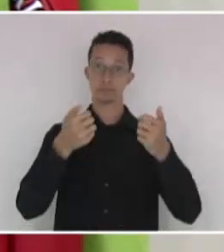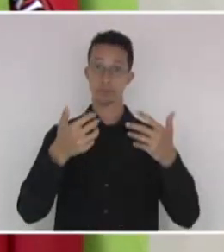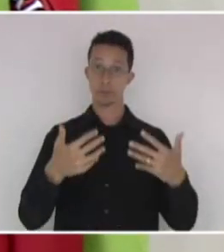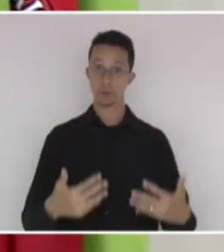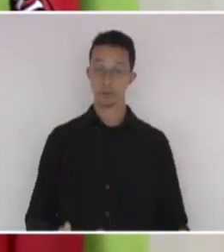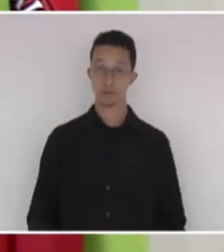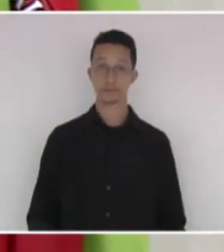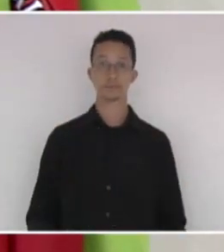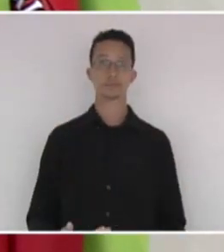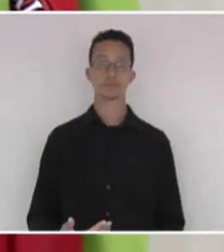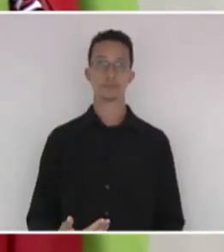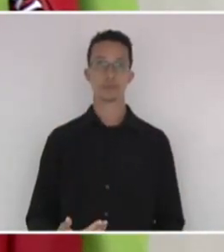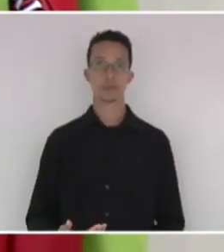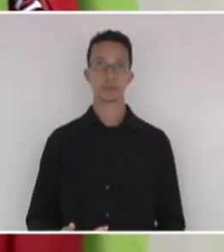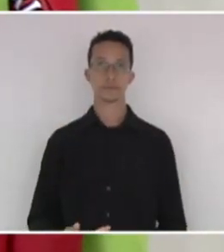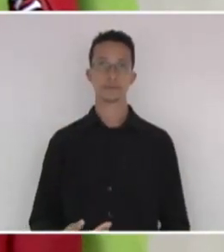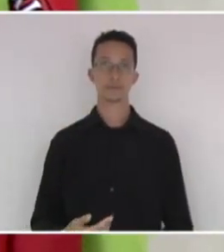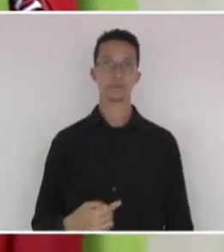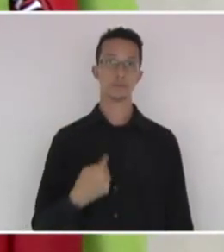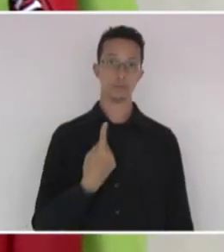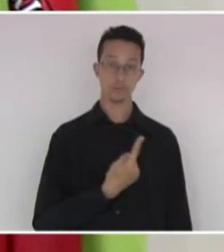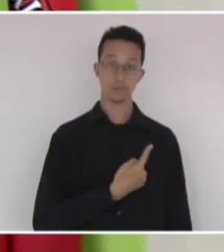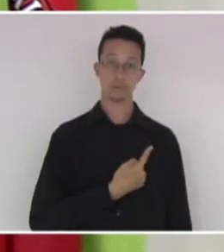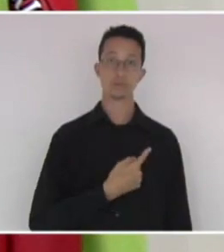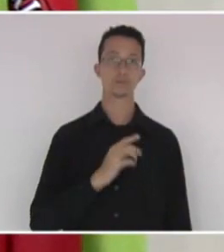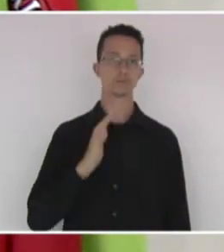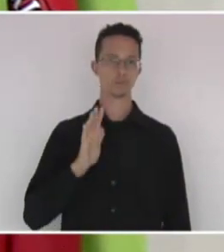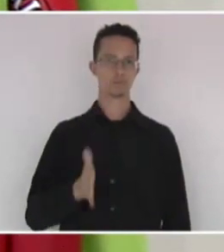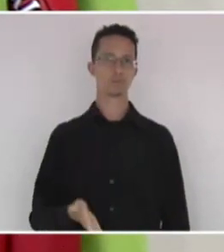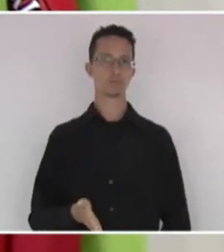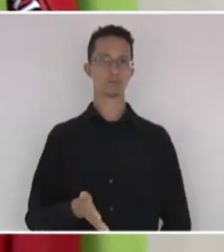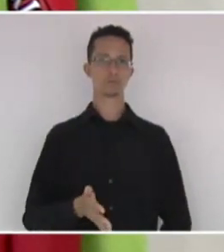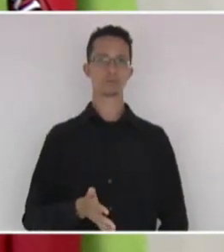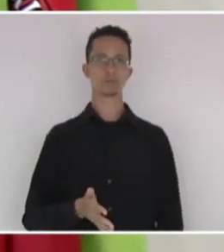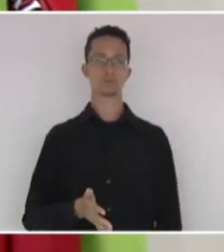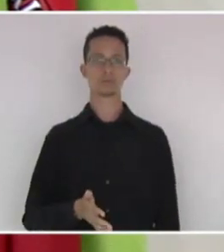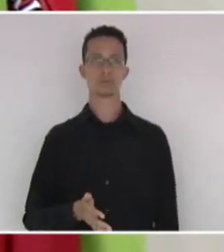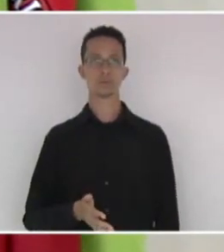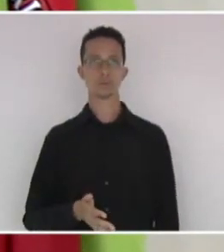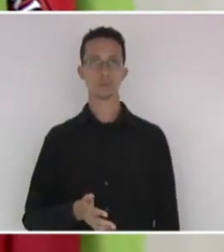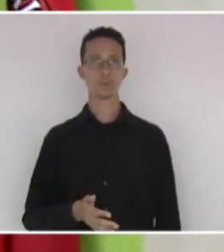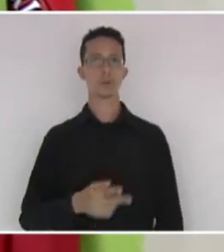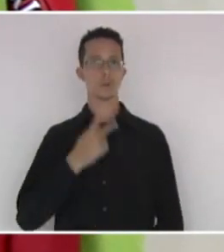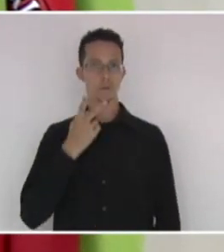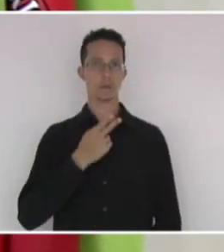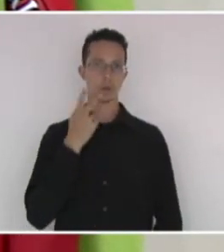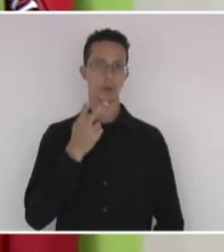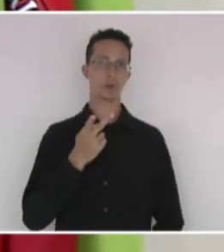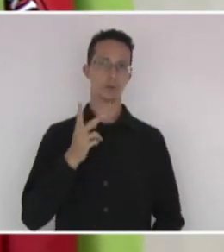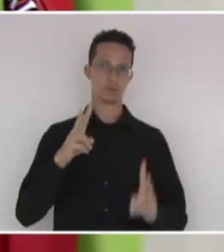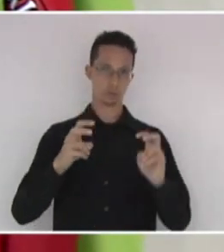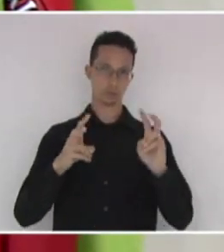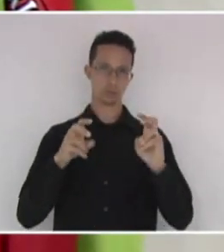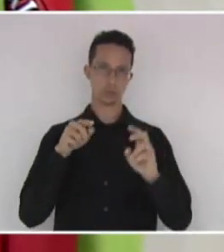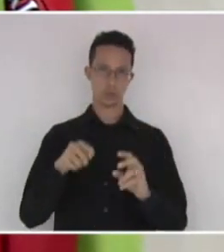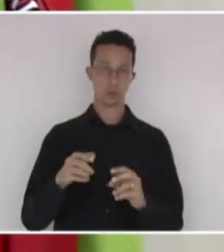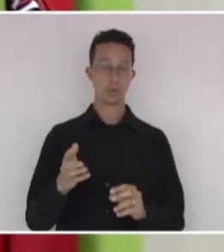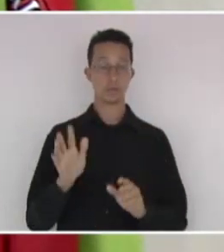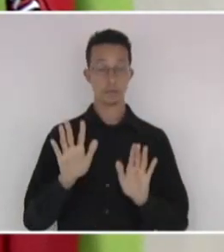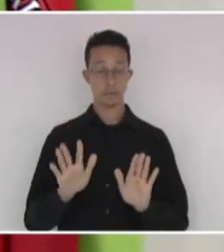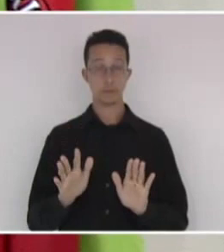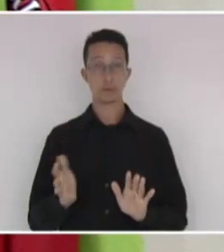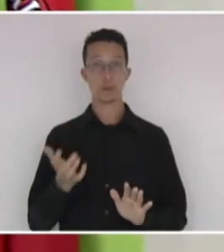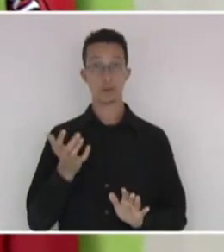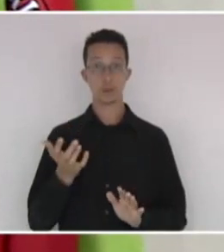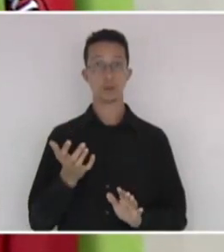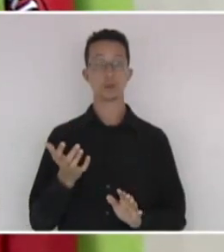objeto de manifestações e que nós também já fizemos fala nesse sentido, mas quero pegar alguns